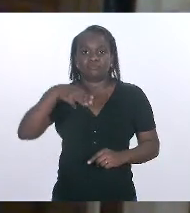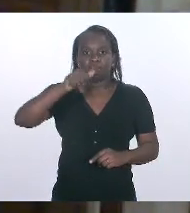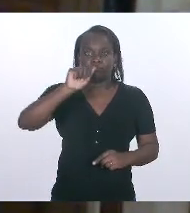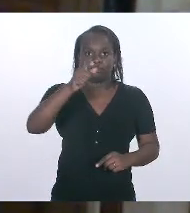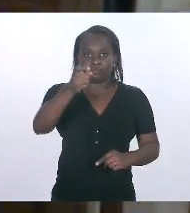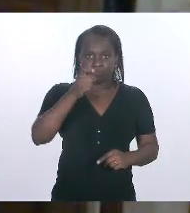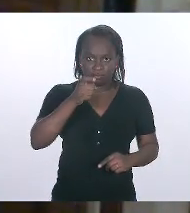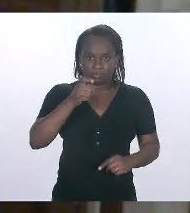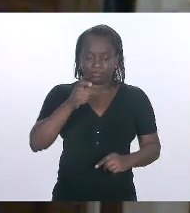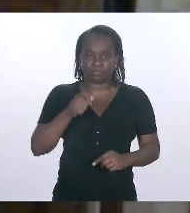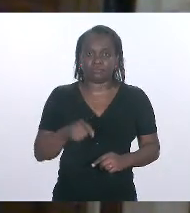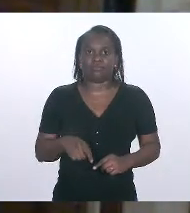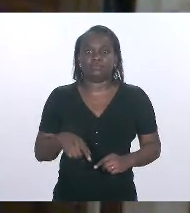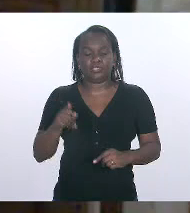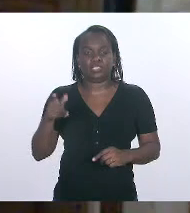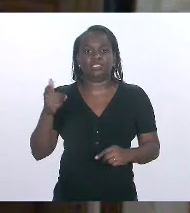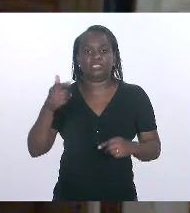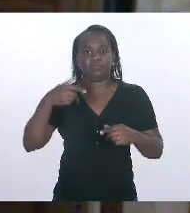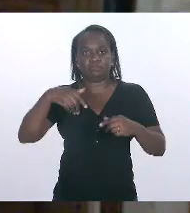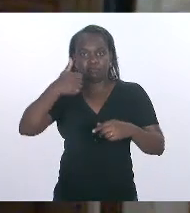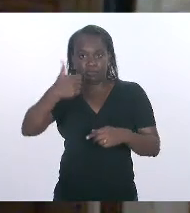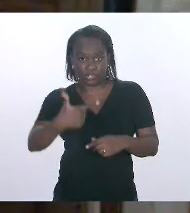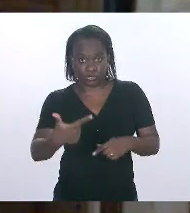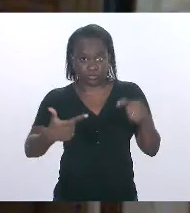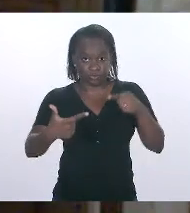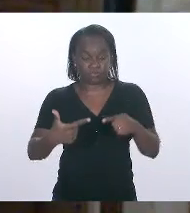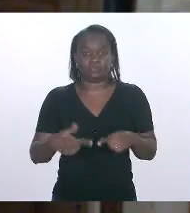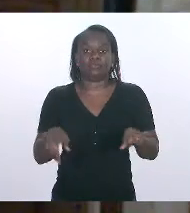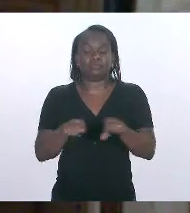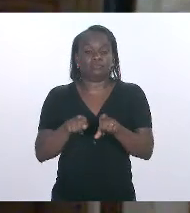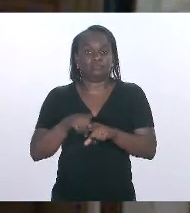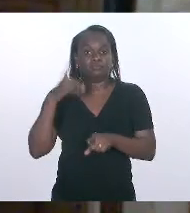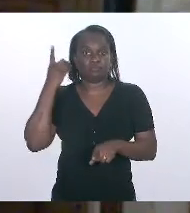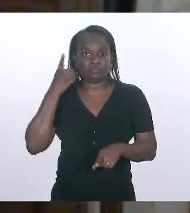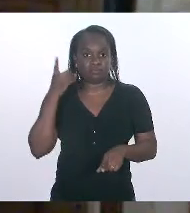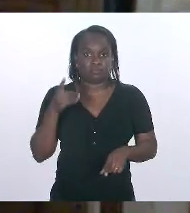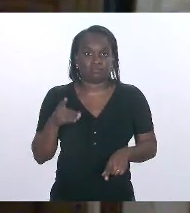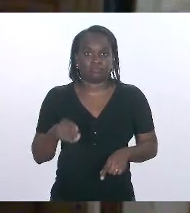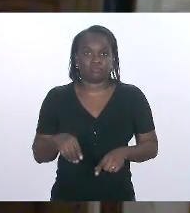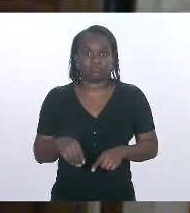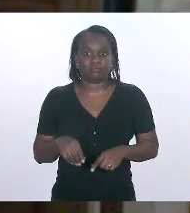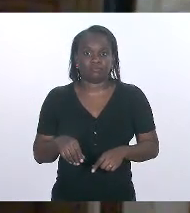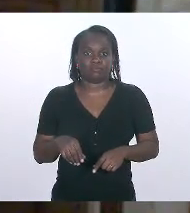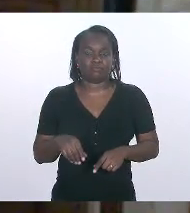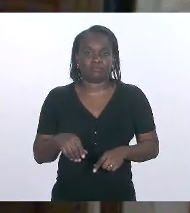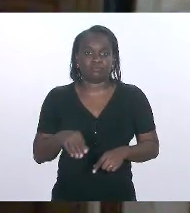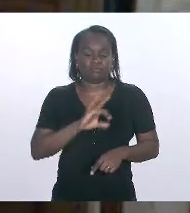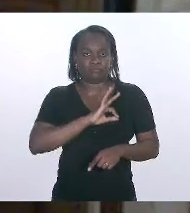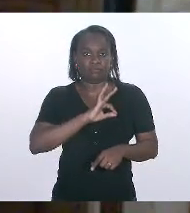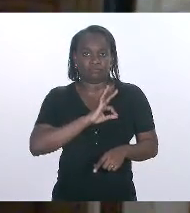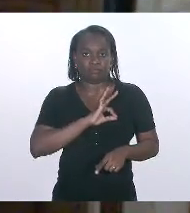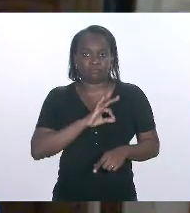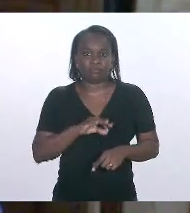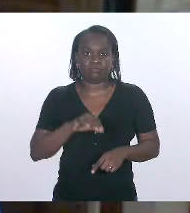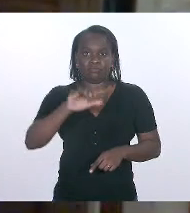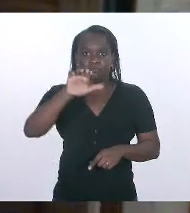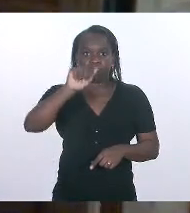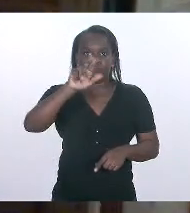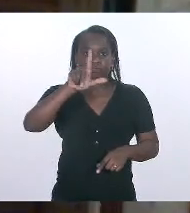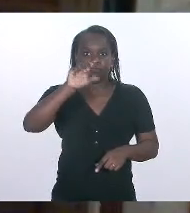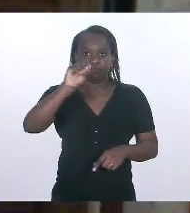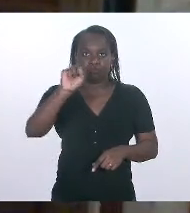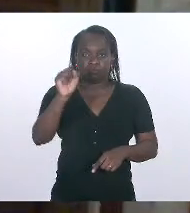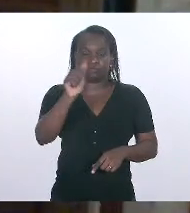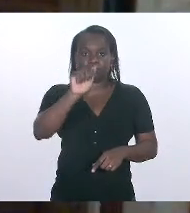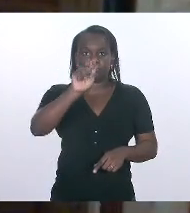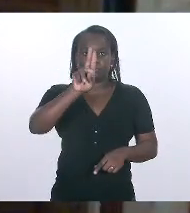Max, que tirou o segundo lugar, e o deputado delegado Carlos Augusto,